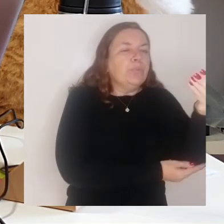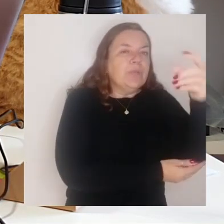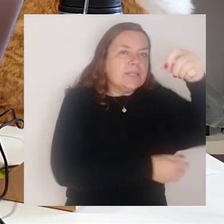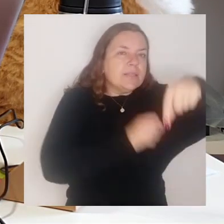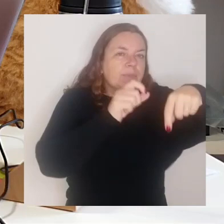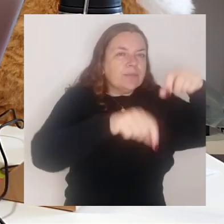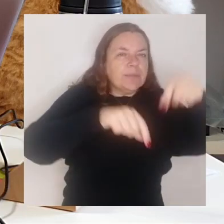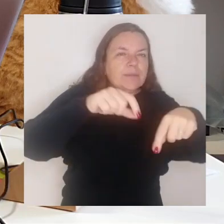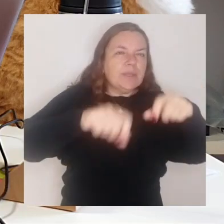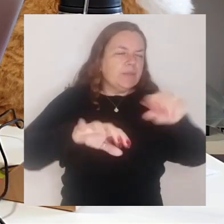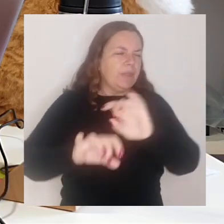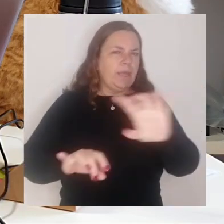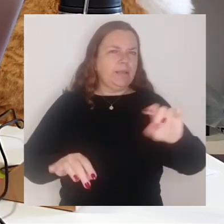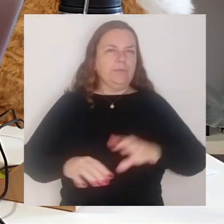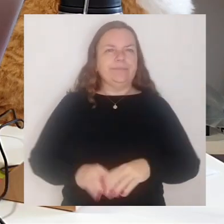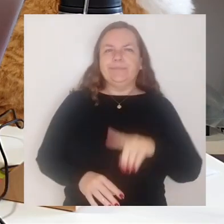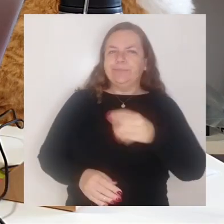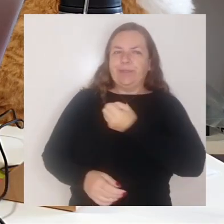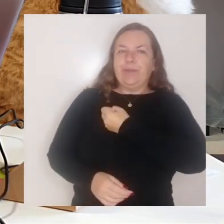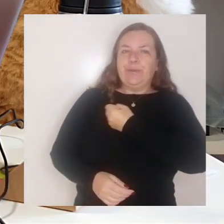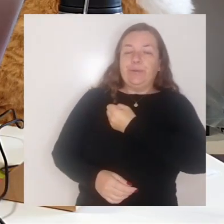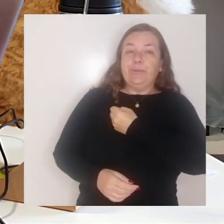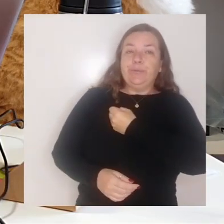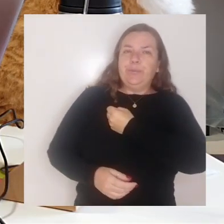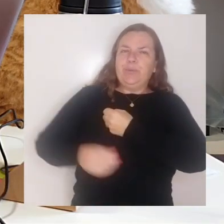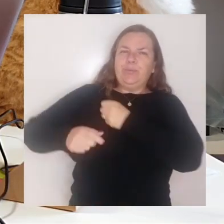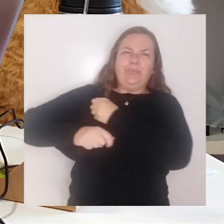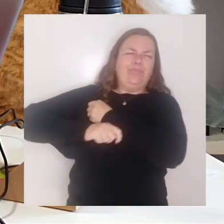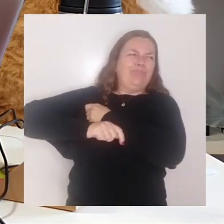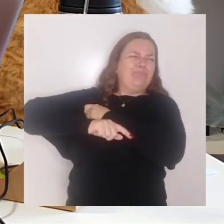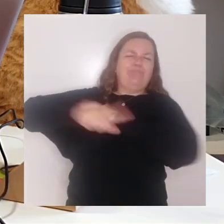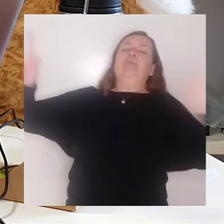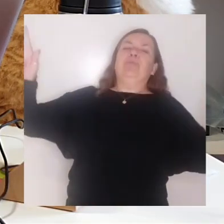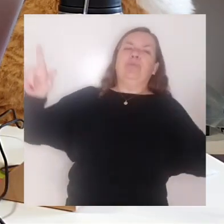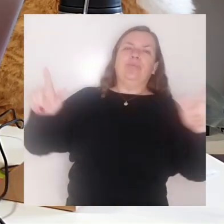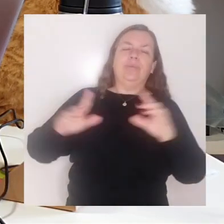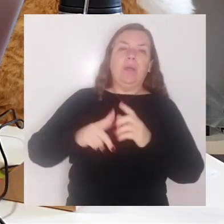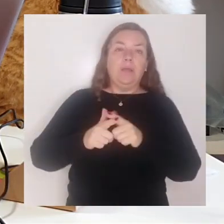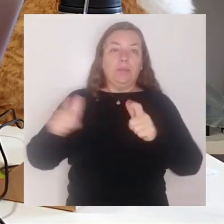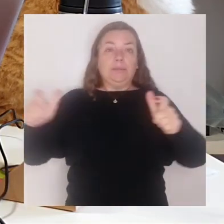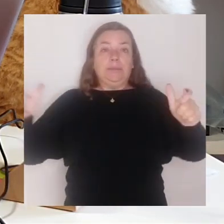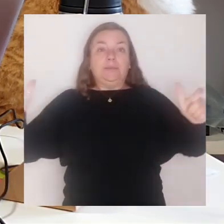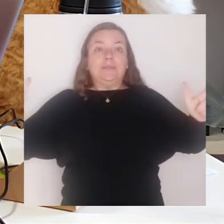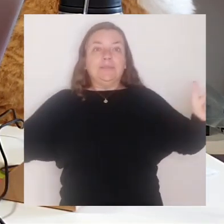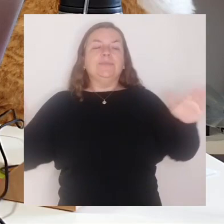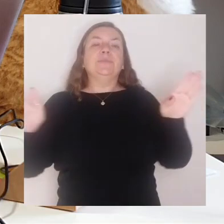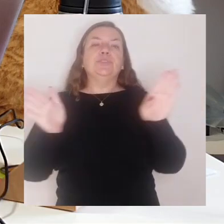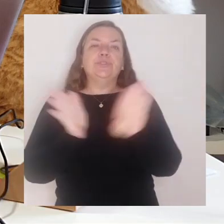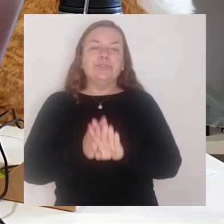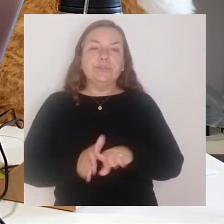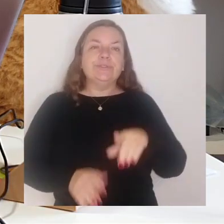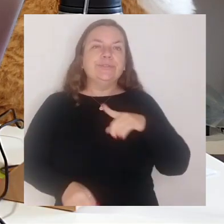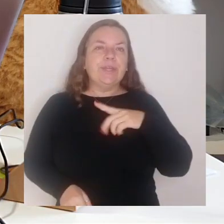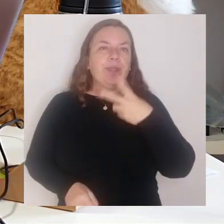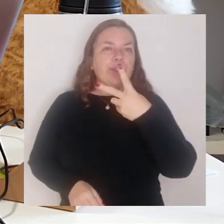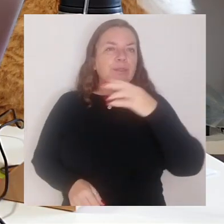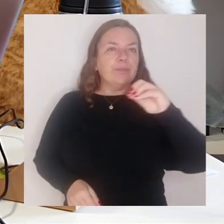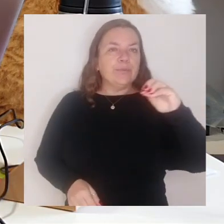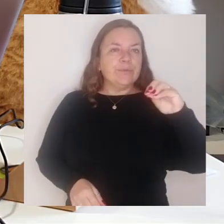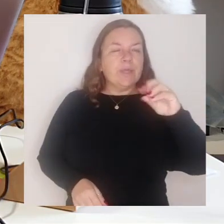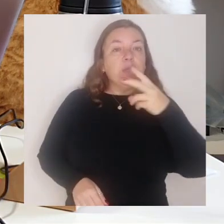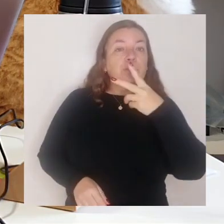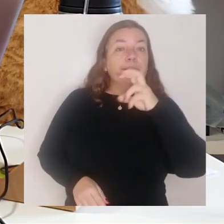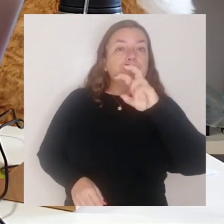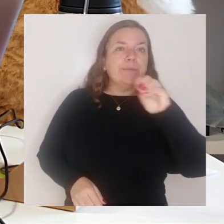sejam plantadas. No entanto, o número de doações ultrapassou todas as expectativas e já chega em